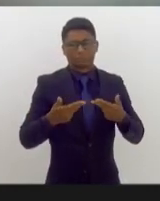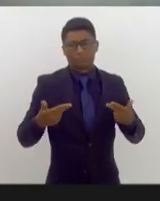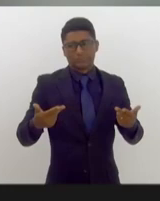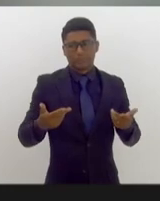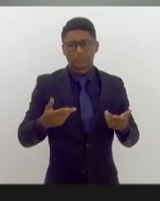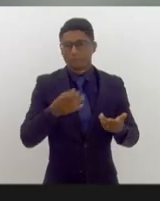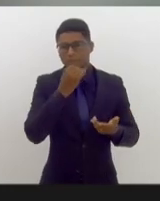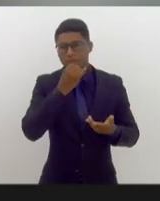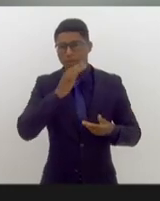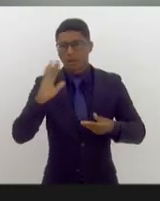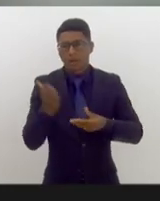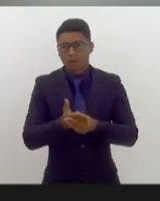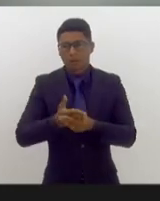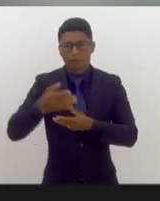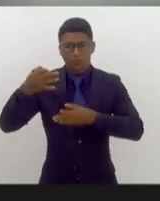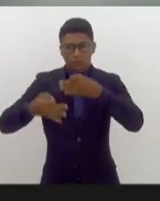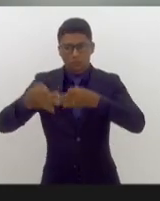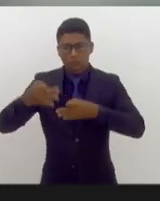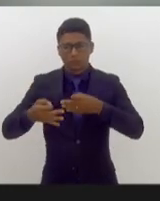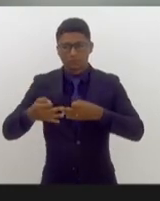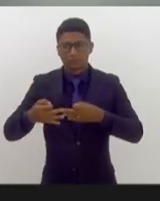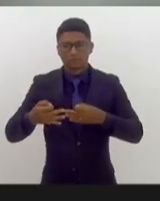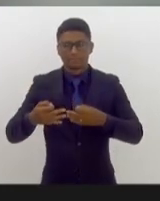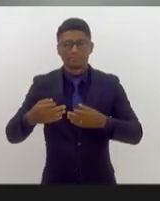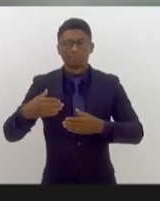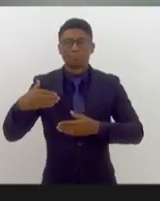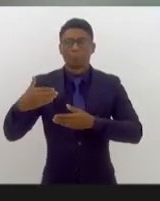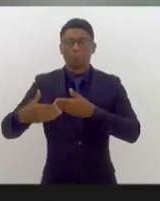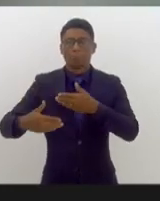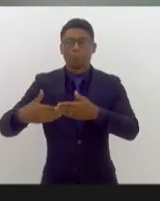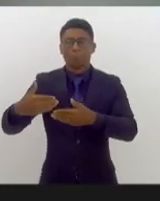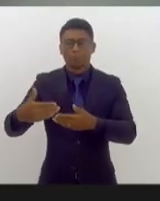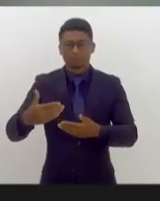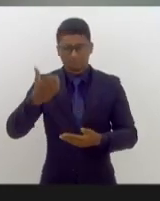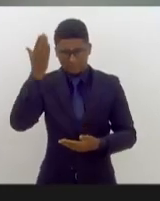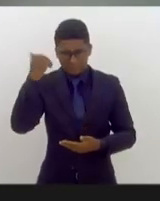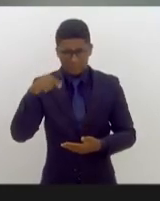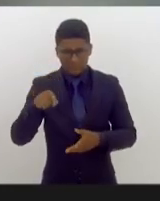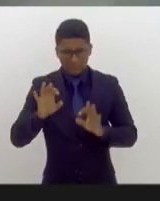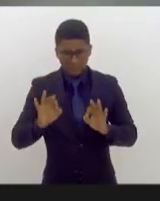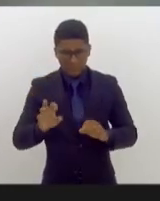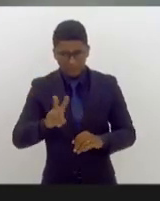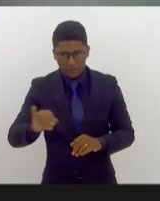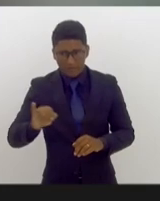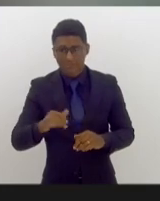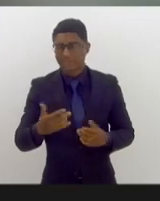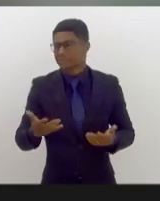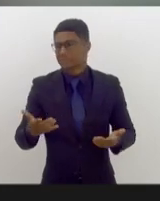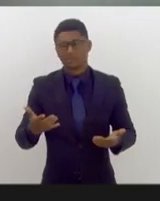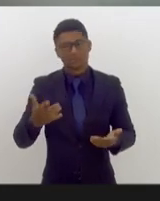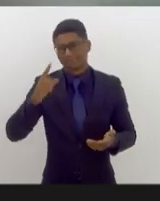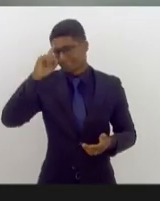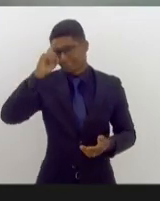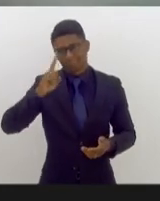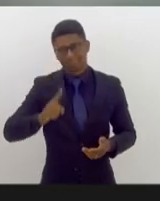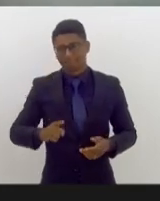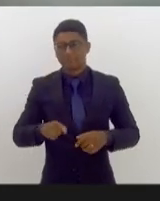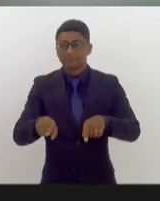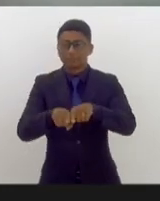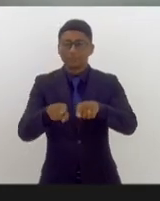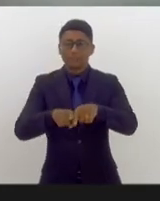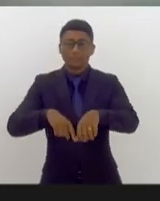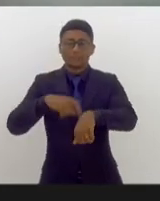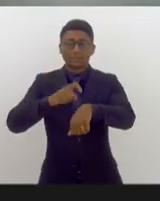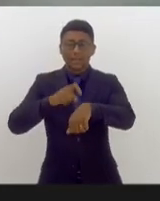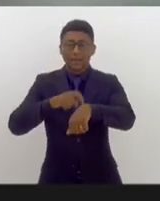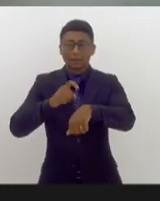a educação, nunca há certezas, né? E a questão do tempo ela sempre joga contra nós, né? Para que